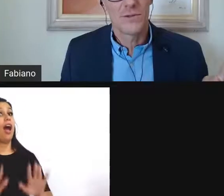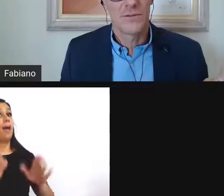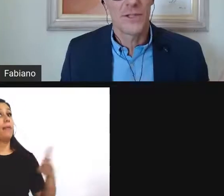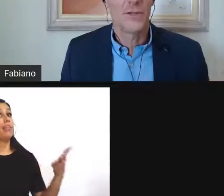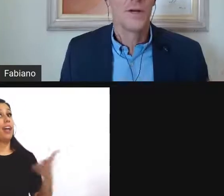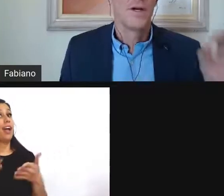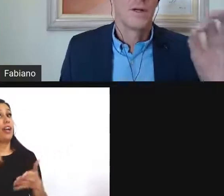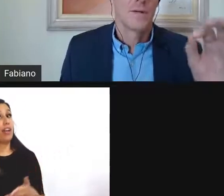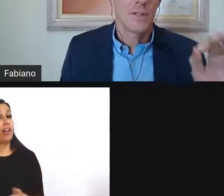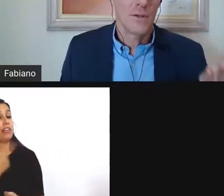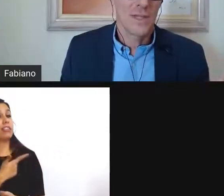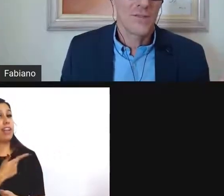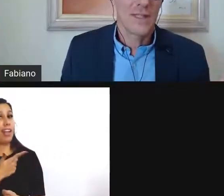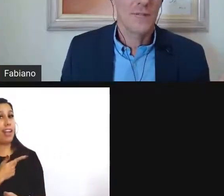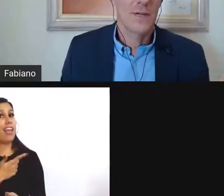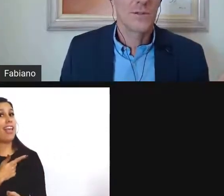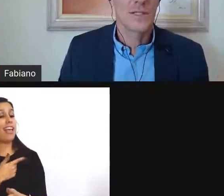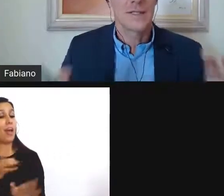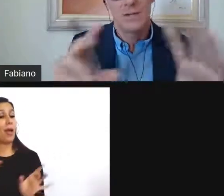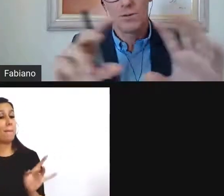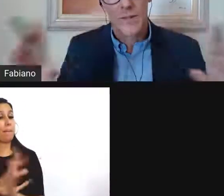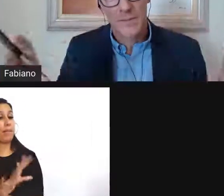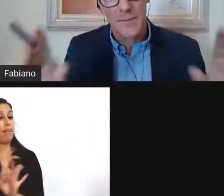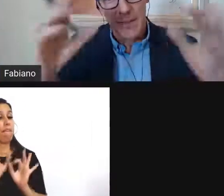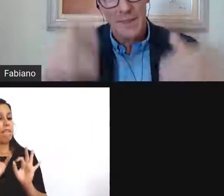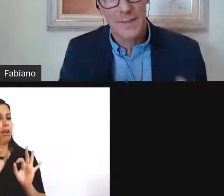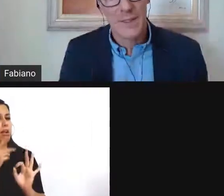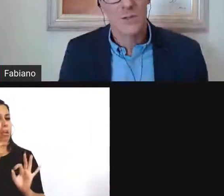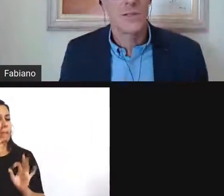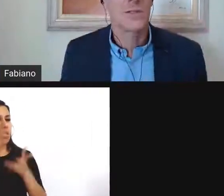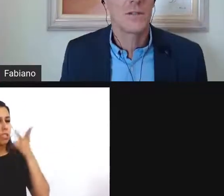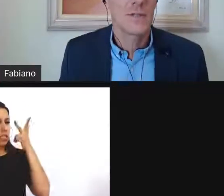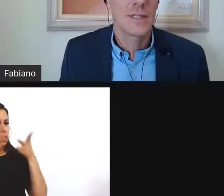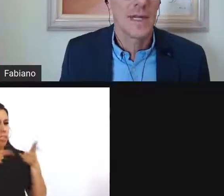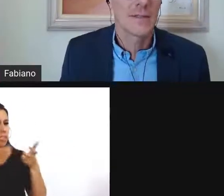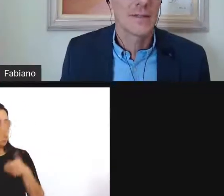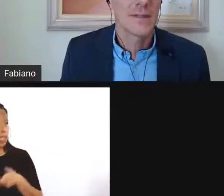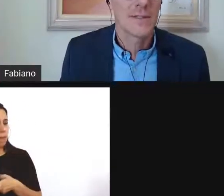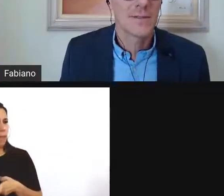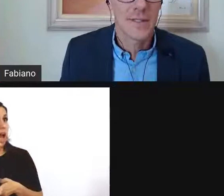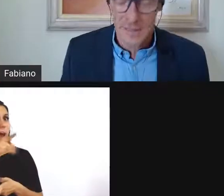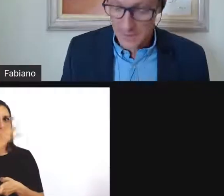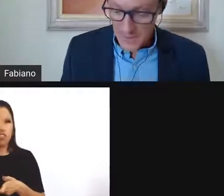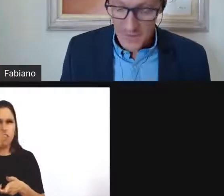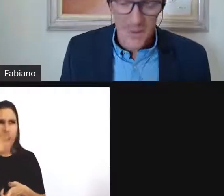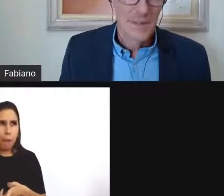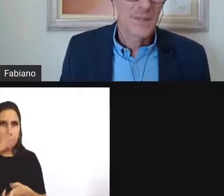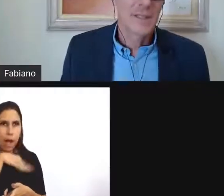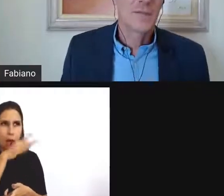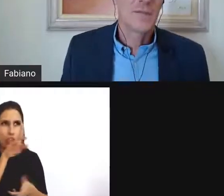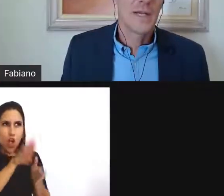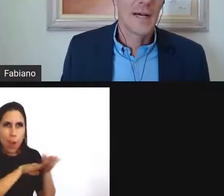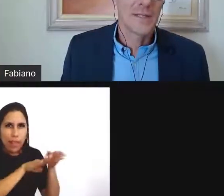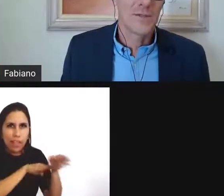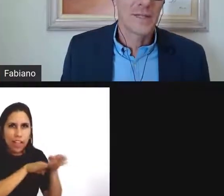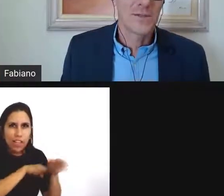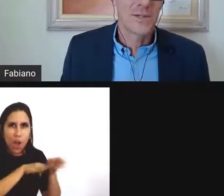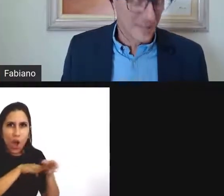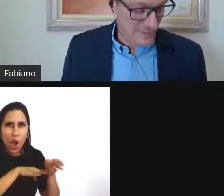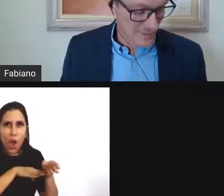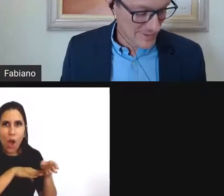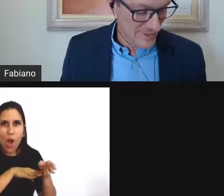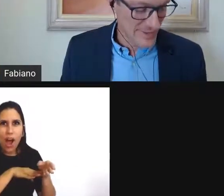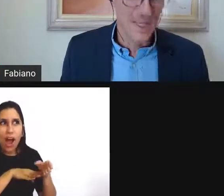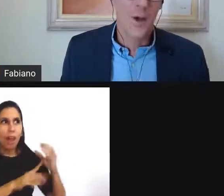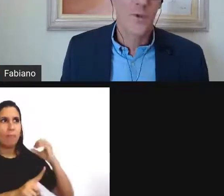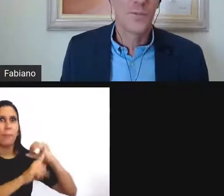Eduardo desenvolveu. Quando alguém falar mal de orientador, imediatamente o áudio é cortado, entendeu, Fernando? Fernando, obrigado pela